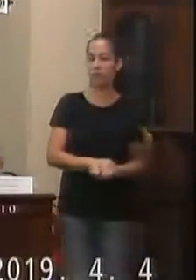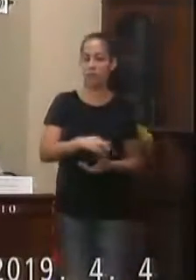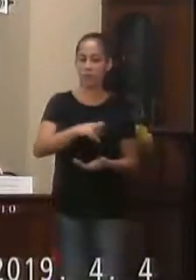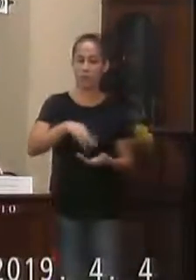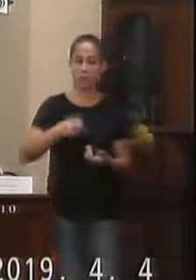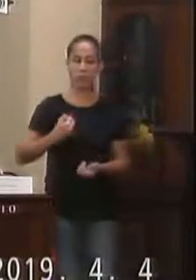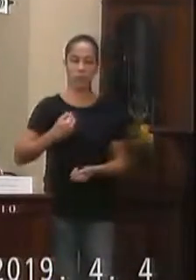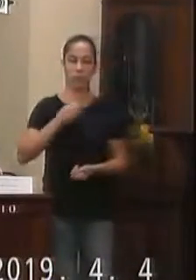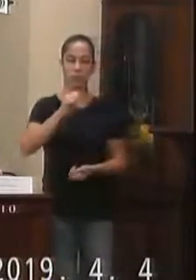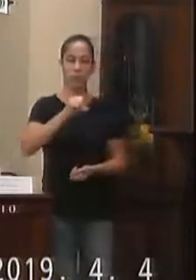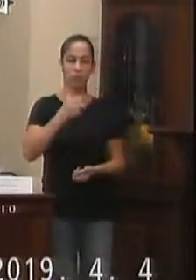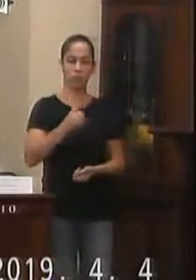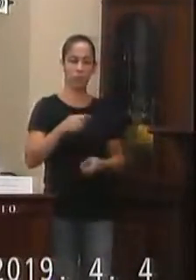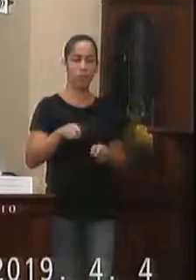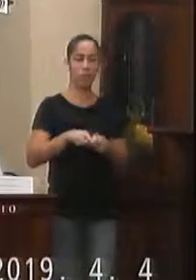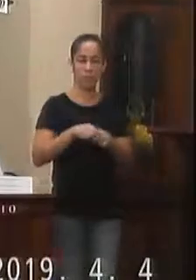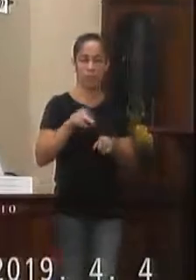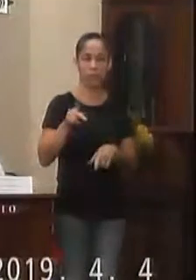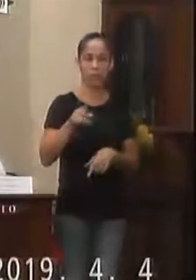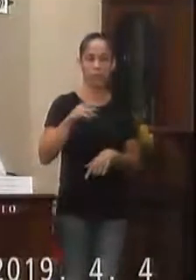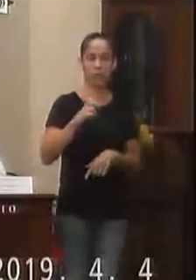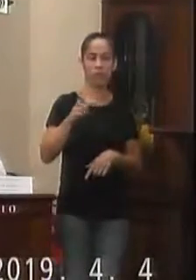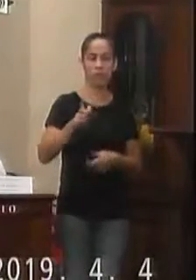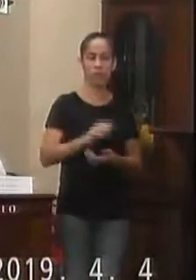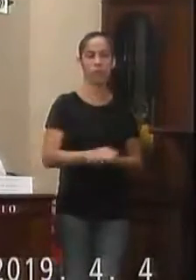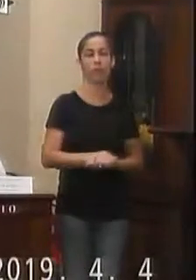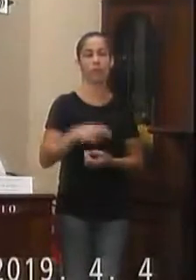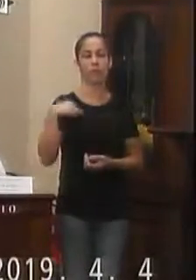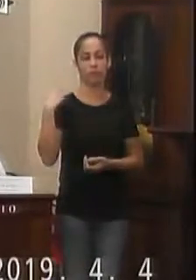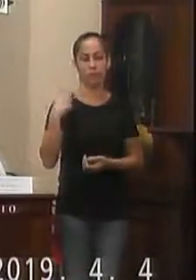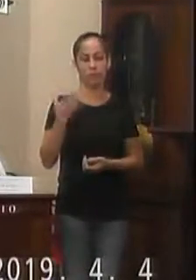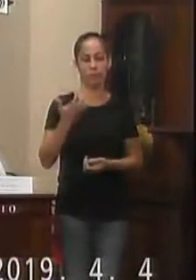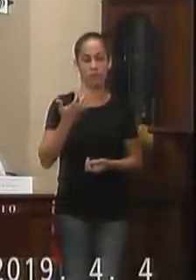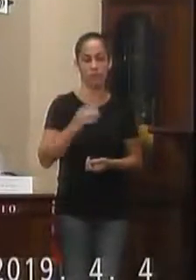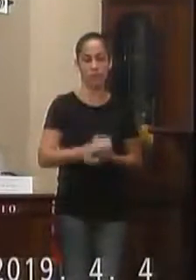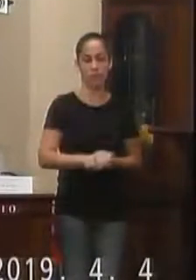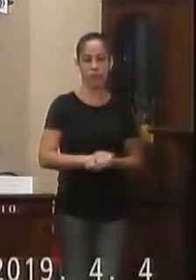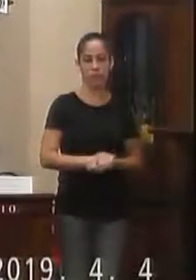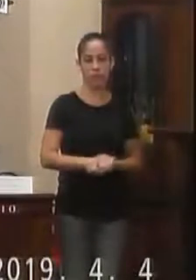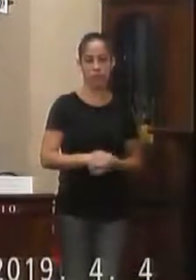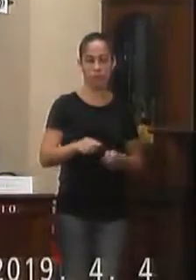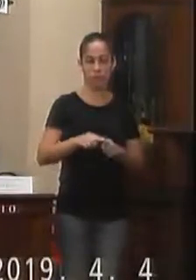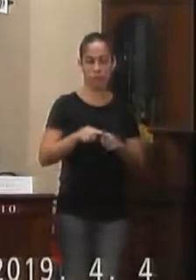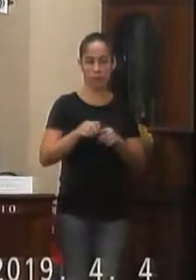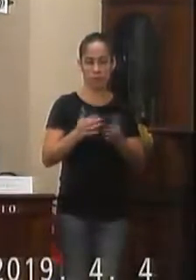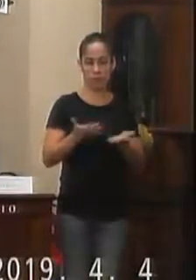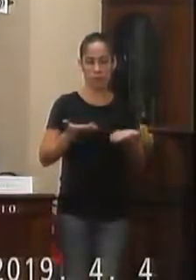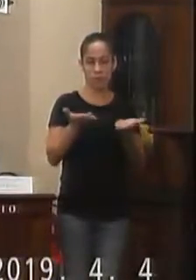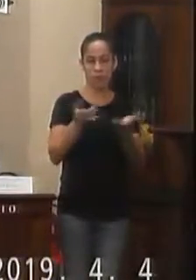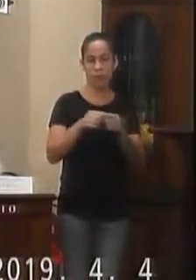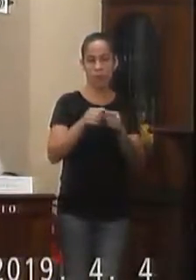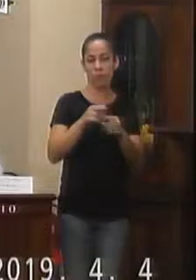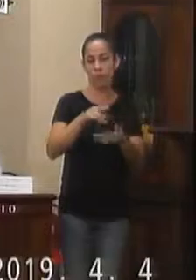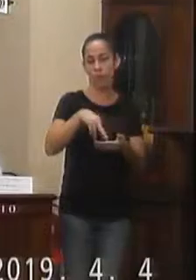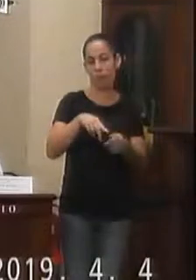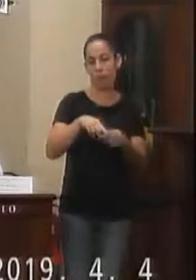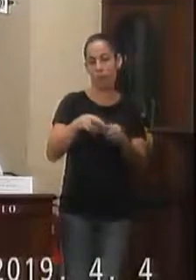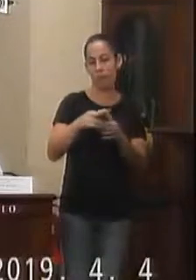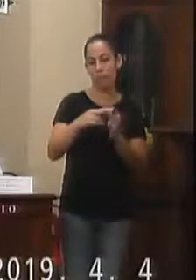Requerimento 96 é do professor Rafael. O vereador com assento nessa Câmara, que lhe confere o artigo 123